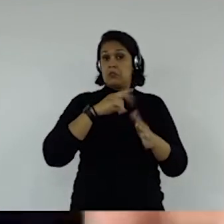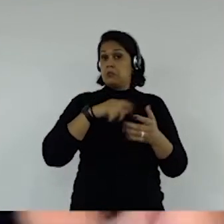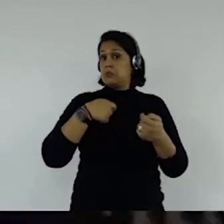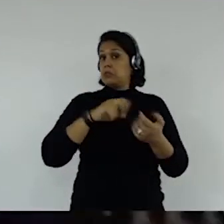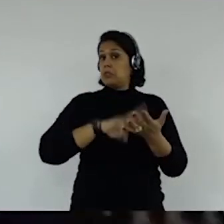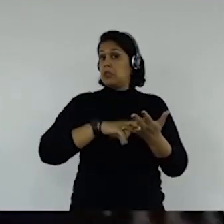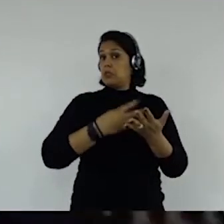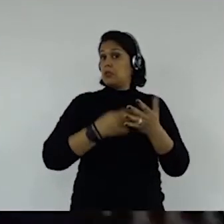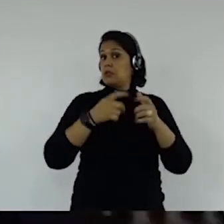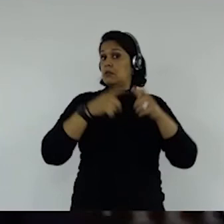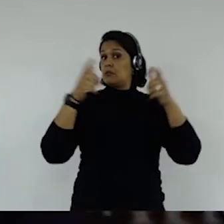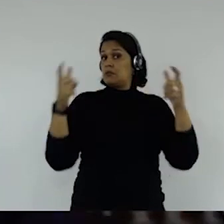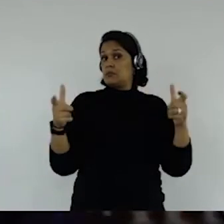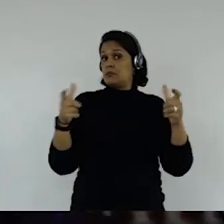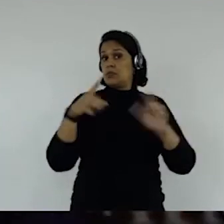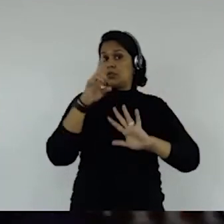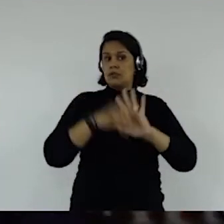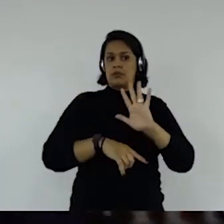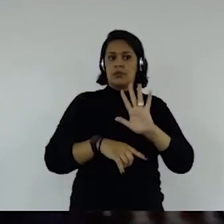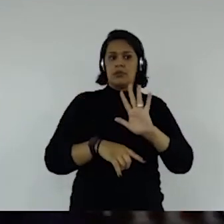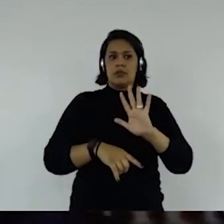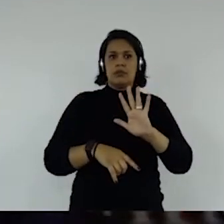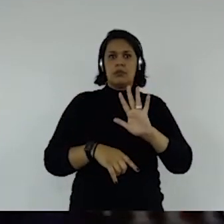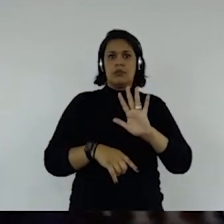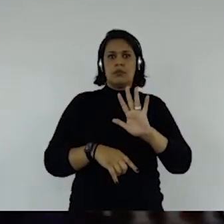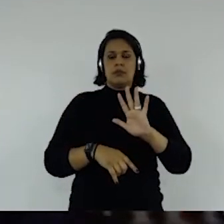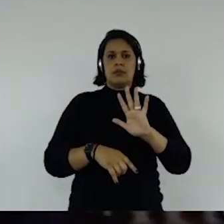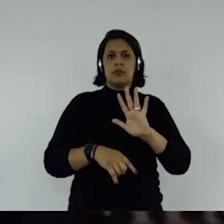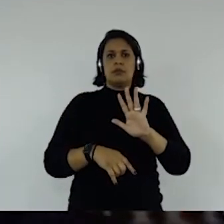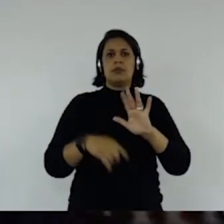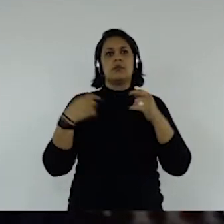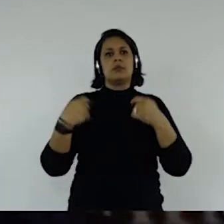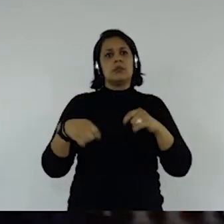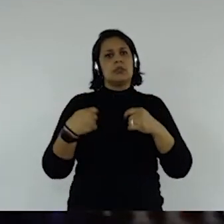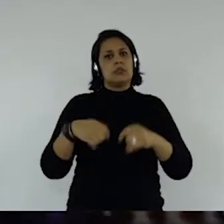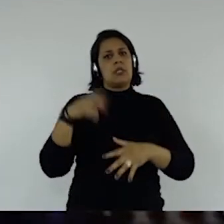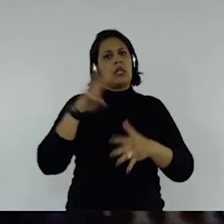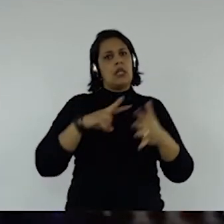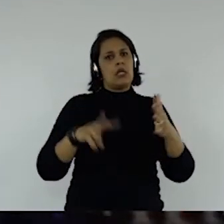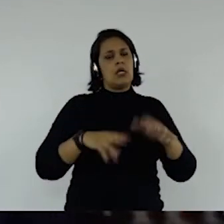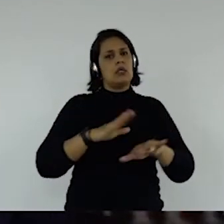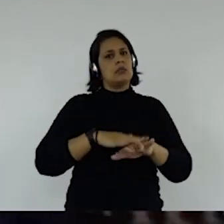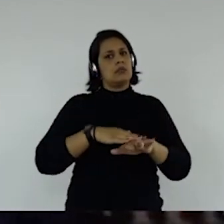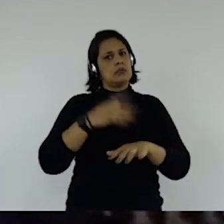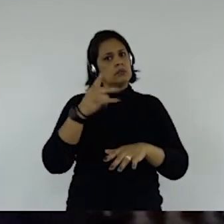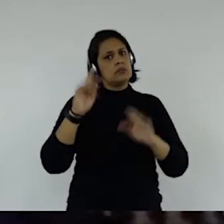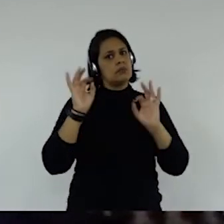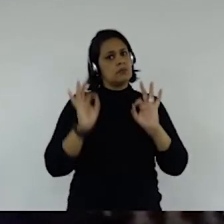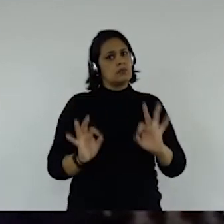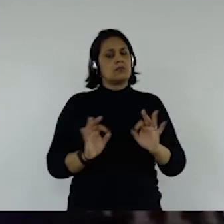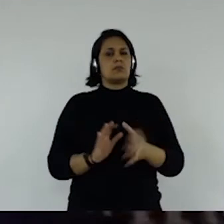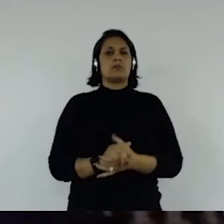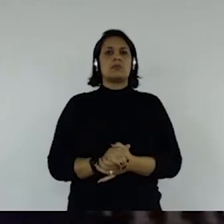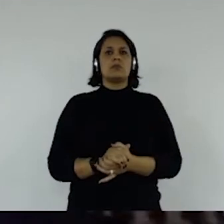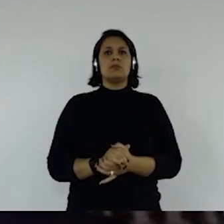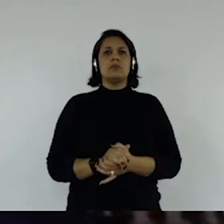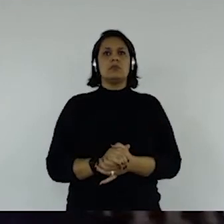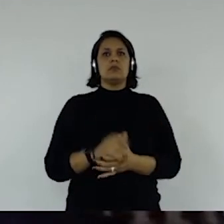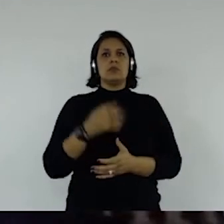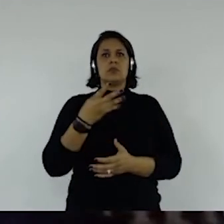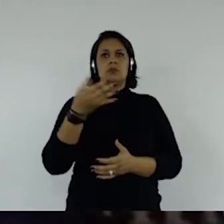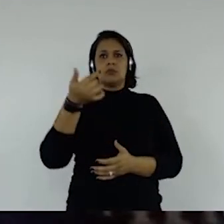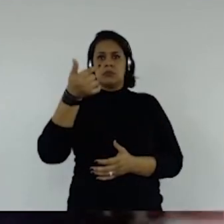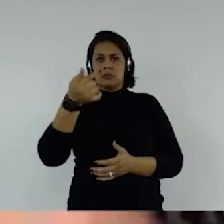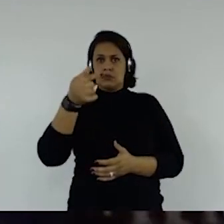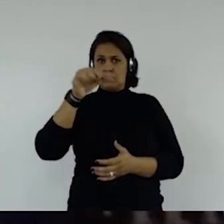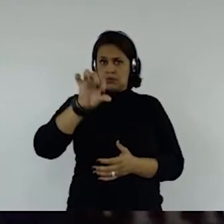forma maior. E o direito é isso, o direito, como o Pontes falava, ele tem que ser lido com os olhos do seu tempo. Né? O 479 tem uma visão que,